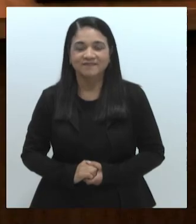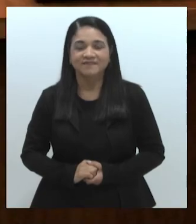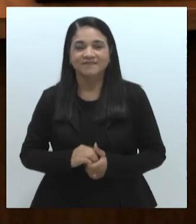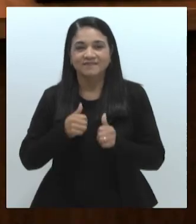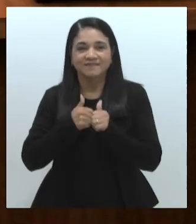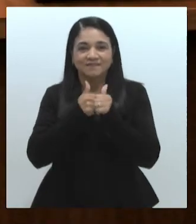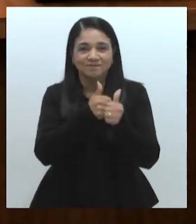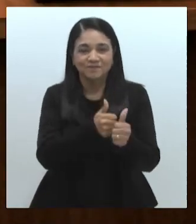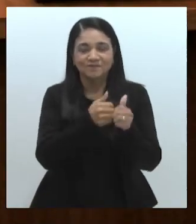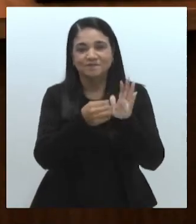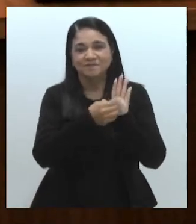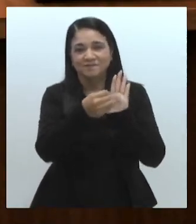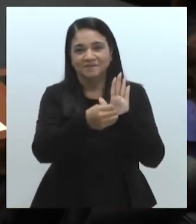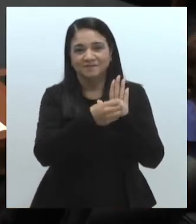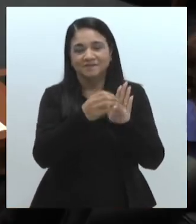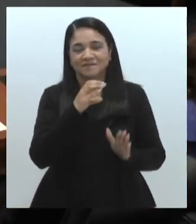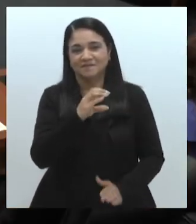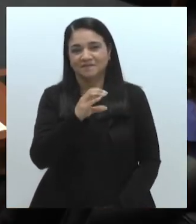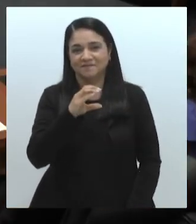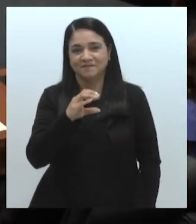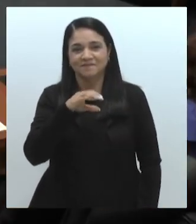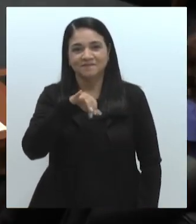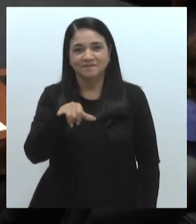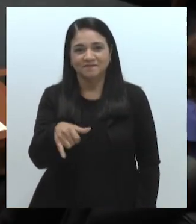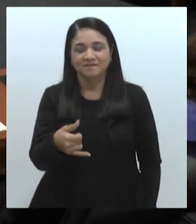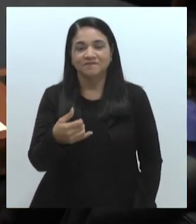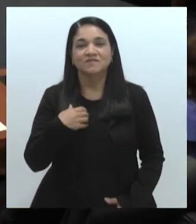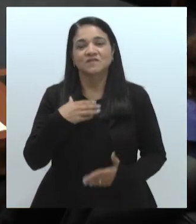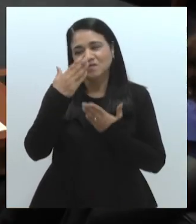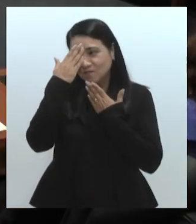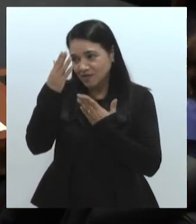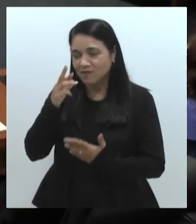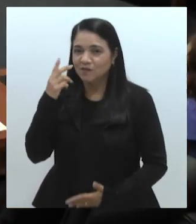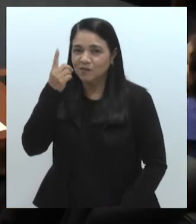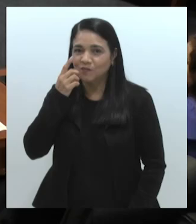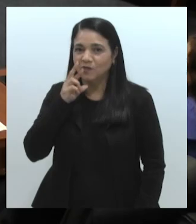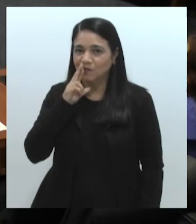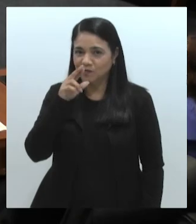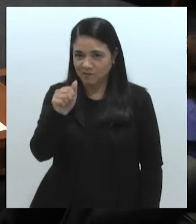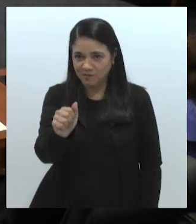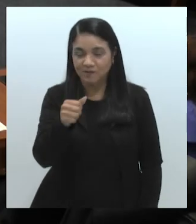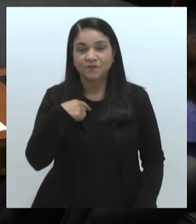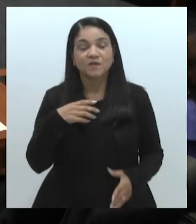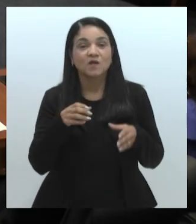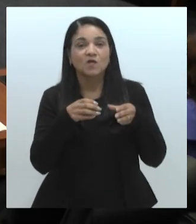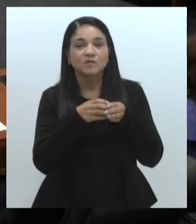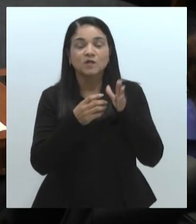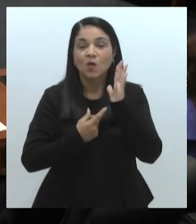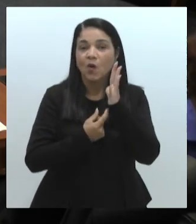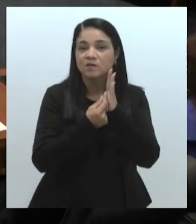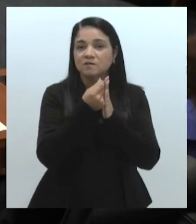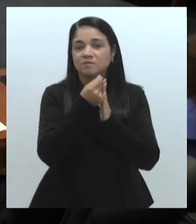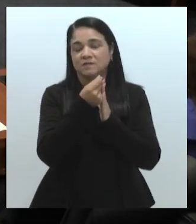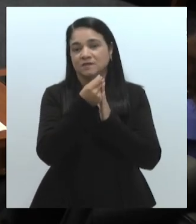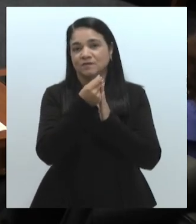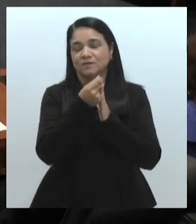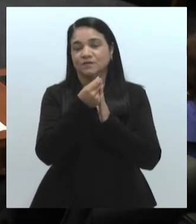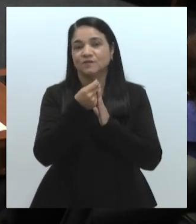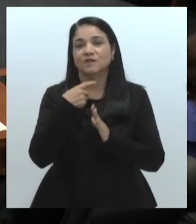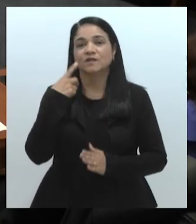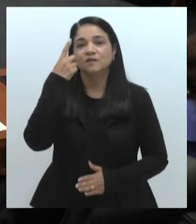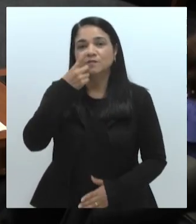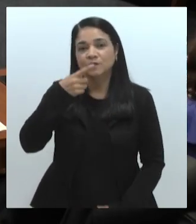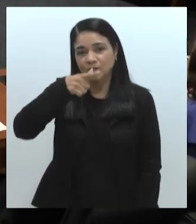Acompanhe o parecer da CCJ, presidente. Obrigado, Amorim. Pela Comissão de Orçamento, deputado Luiz Paulo,